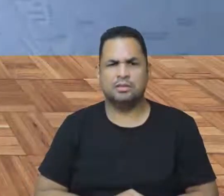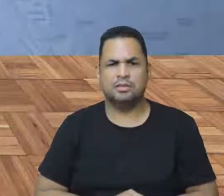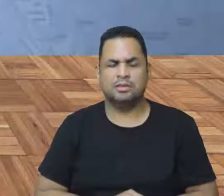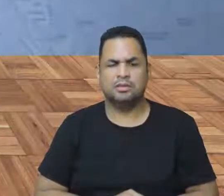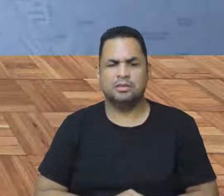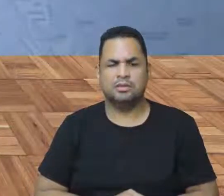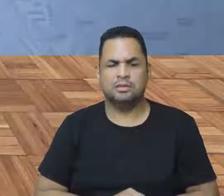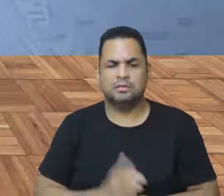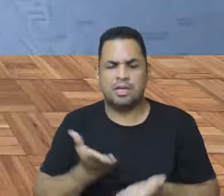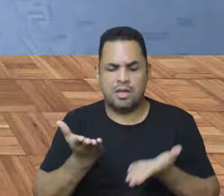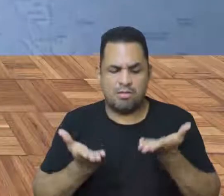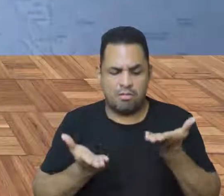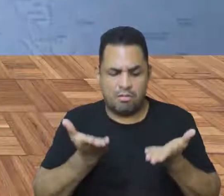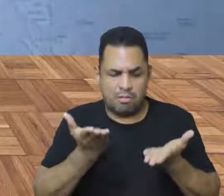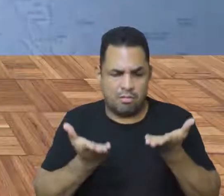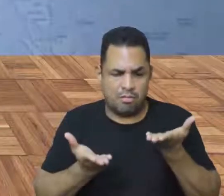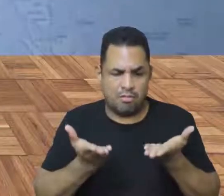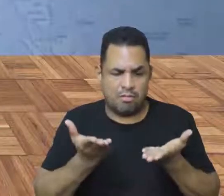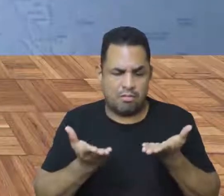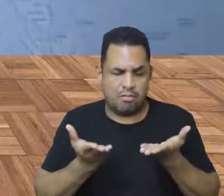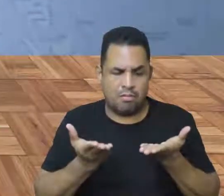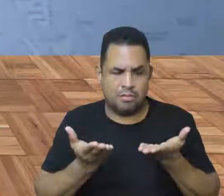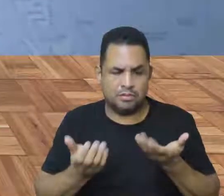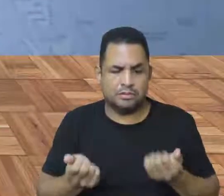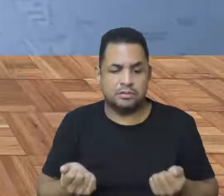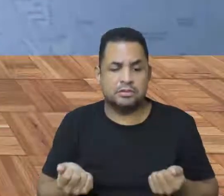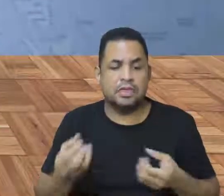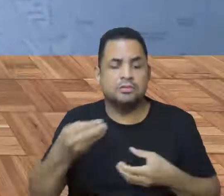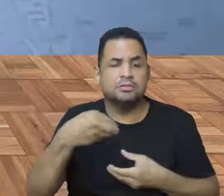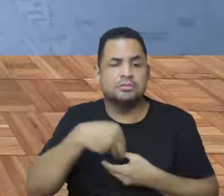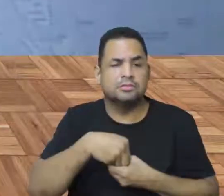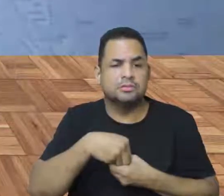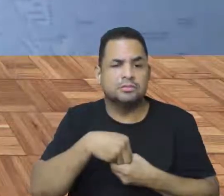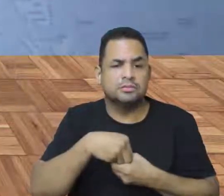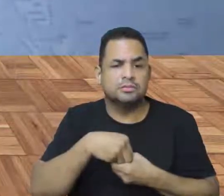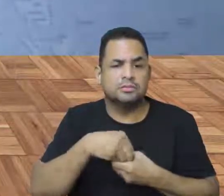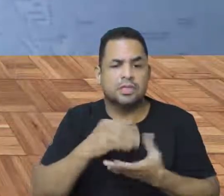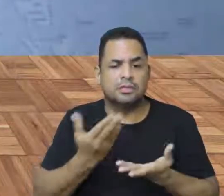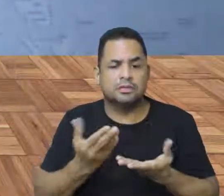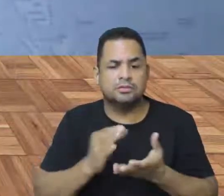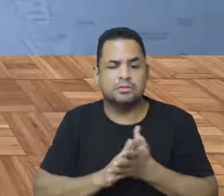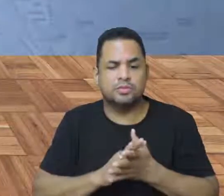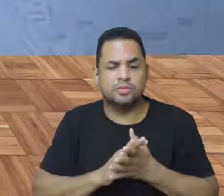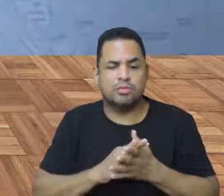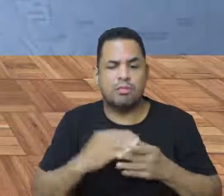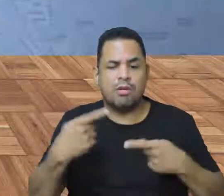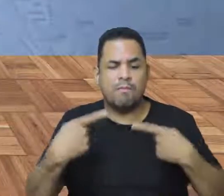Esse equilíbrio todo faz parte de quê? De uma política.